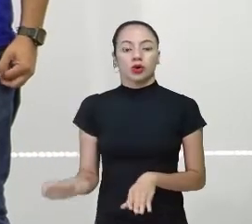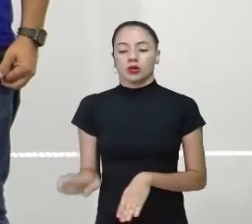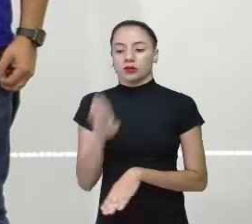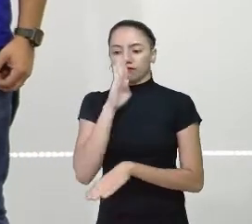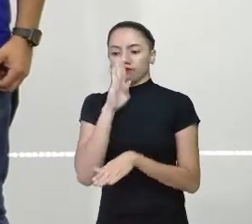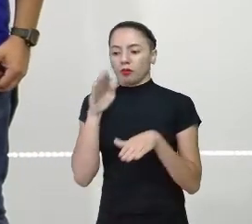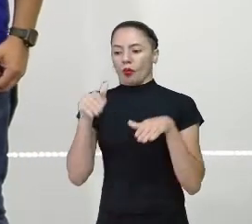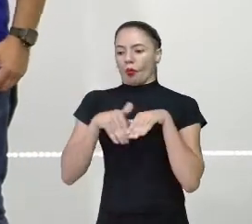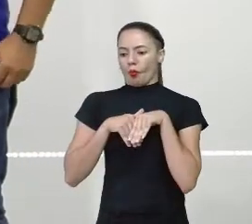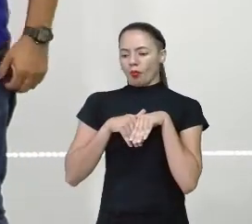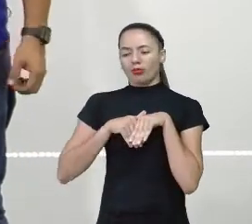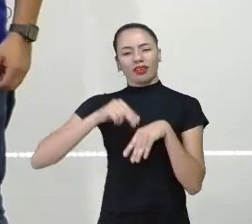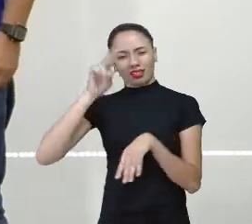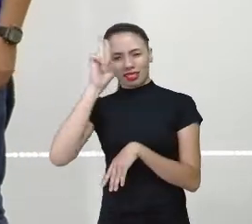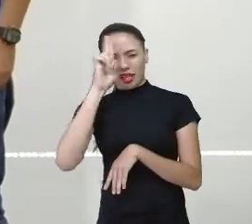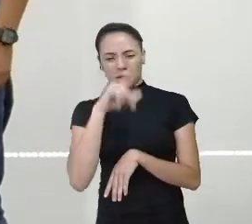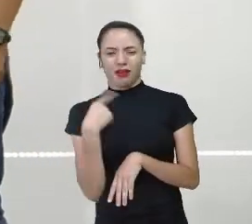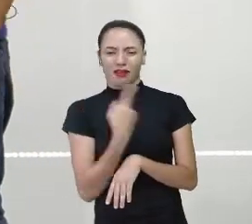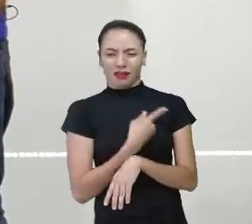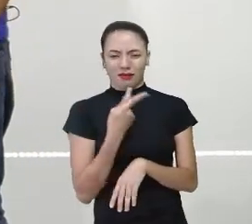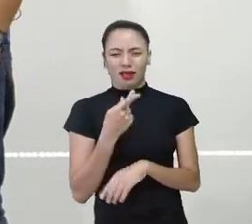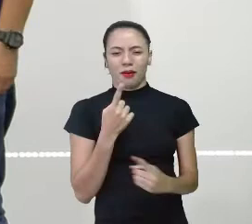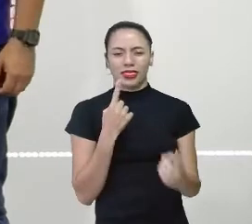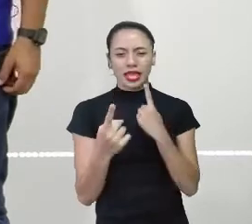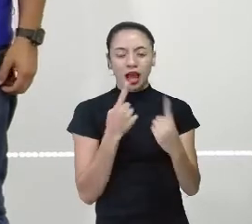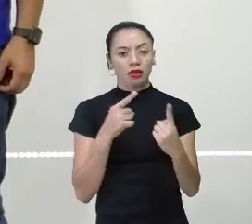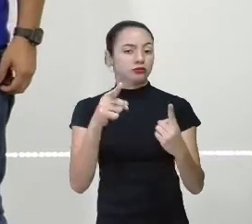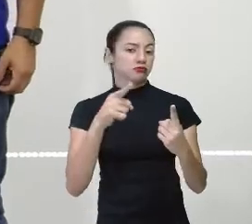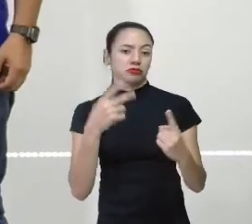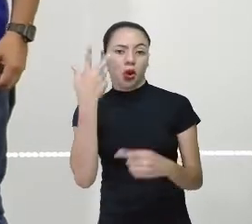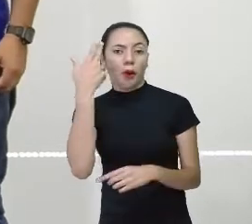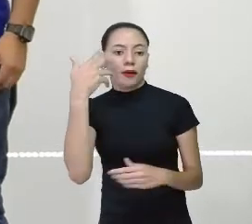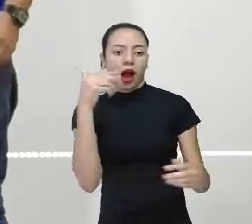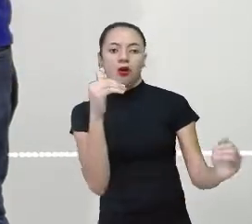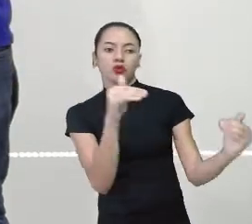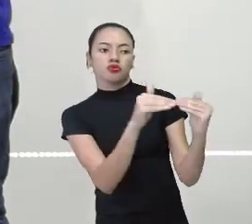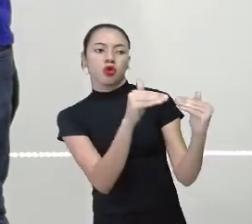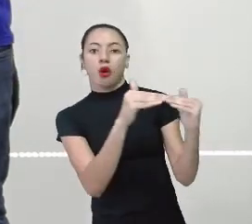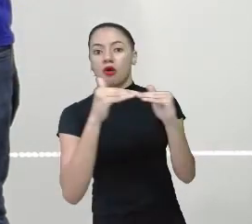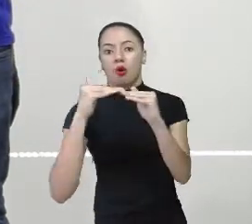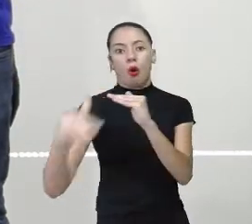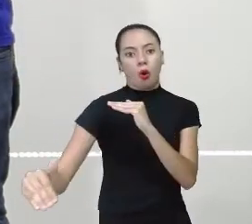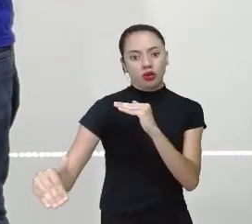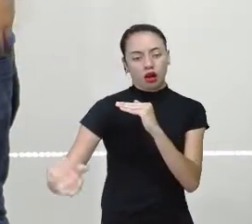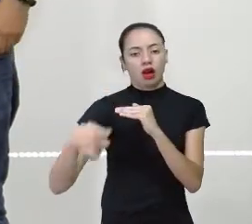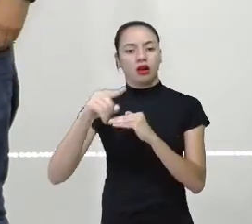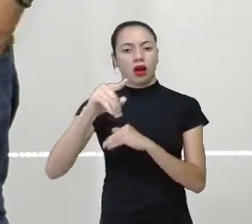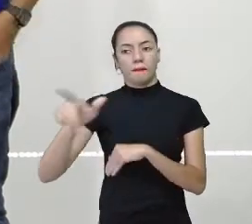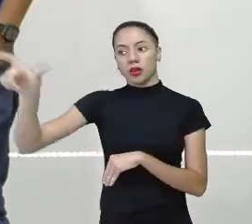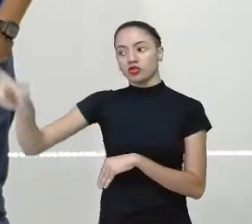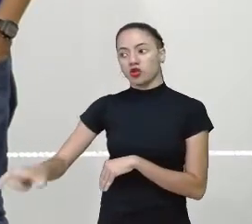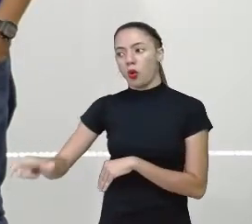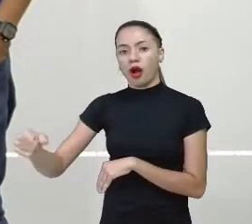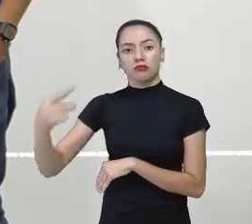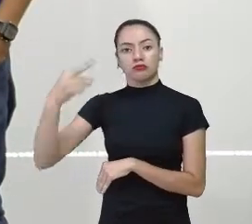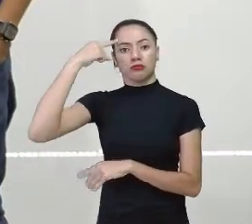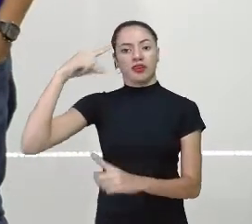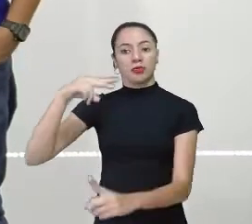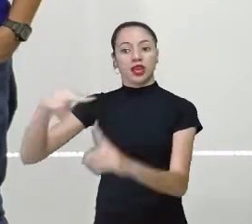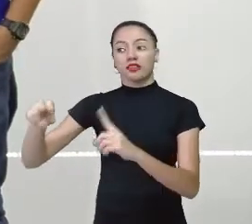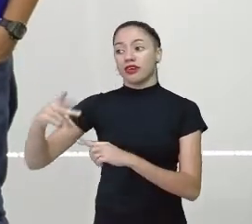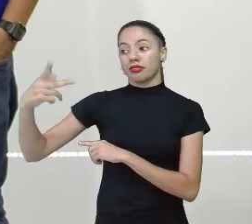que a gente falou antes do diálogo? O diálogo tem isso, você discorda da pessoa, a pessoa traz seu ponto de vista, né? Você escuta,